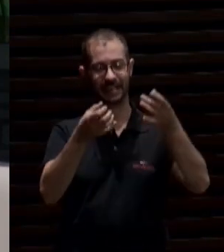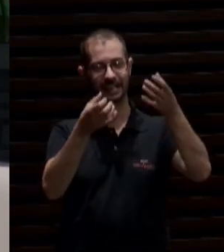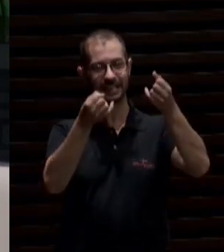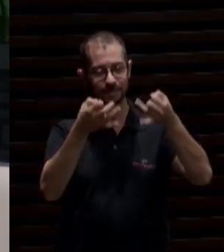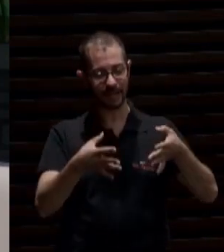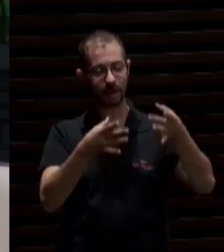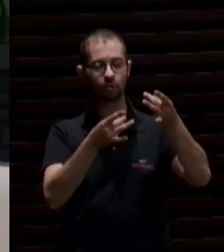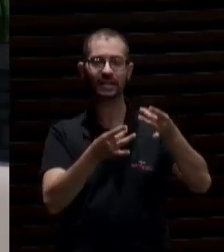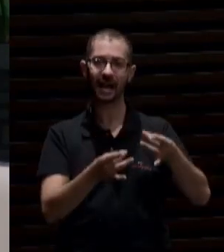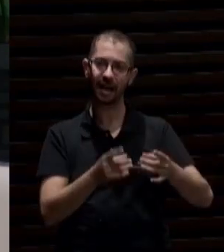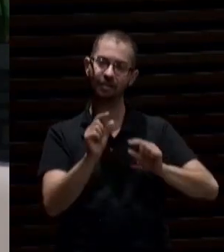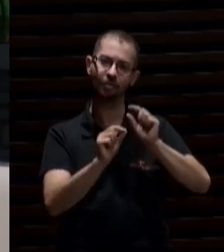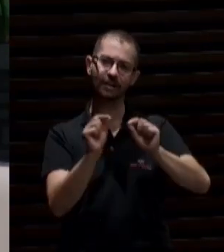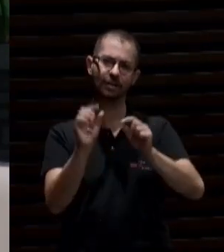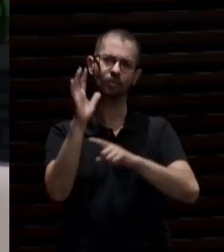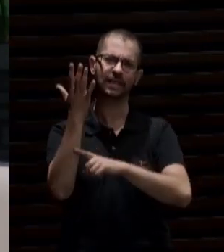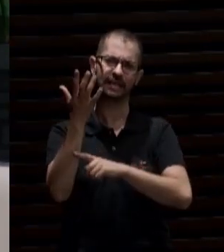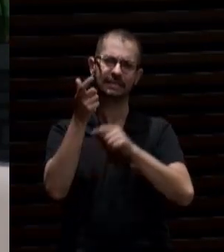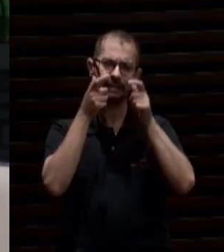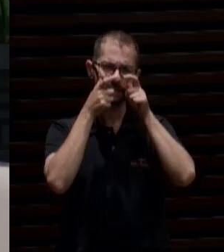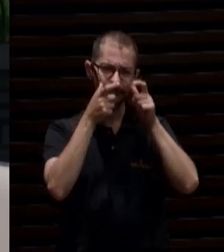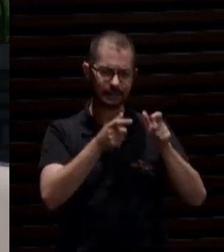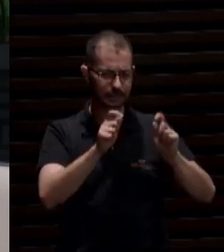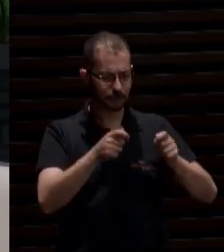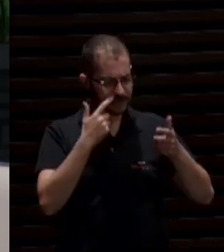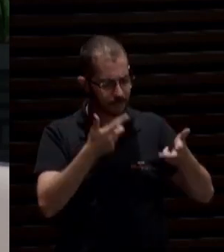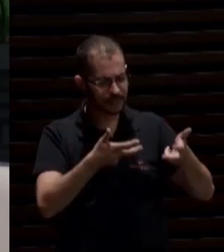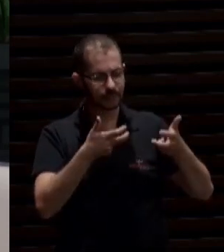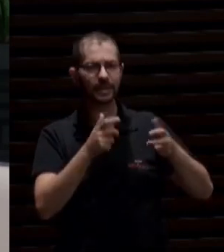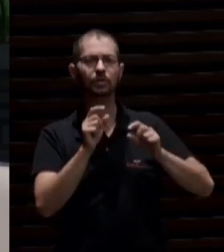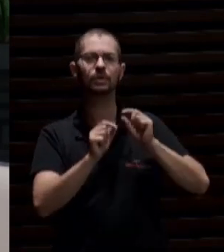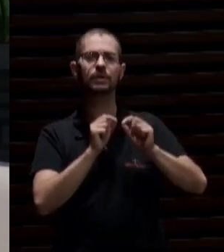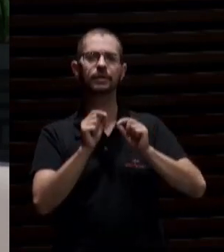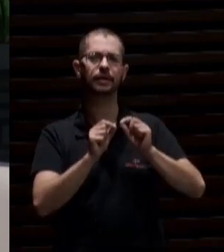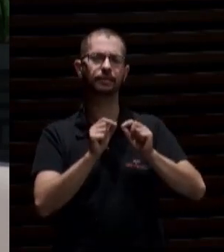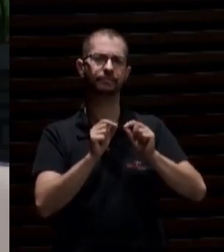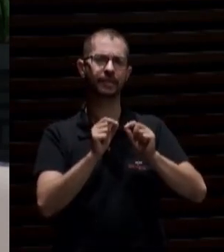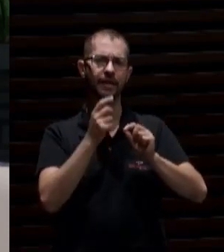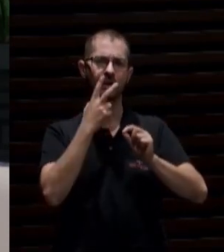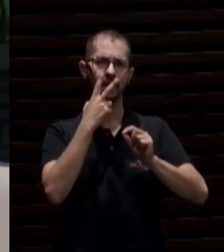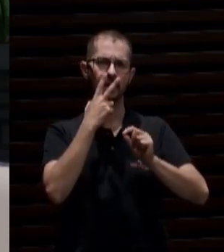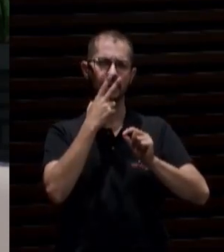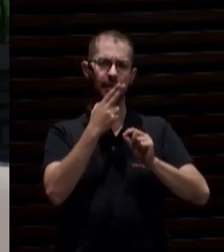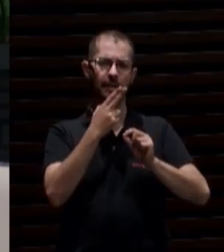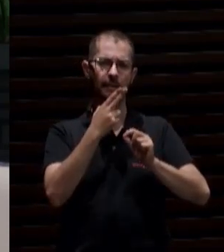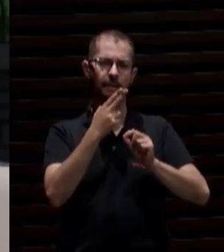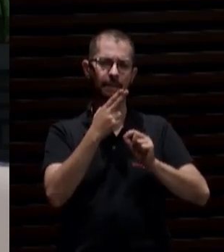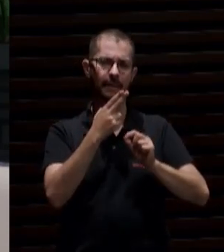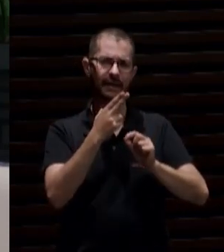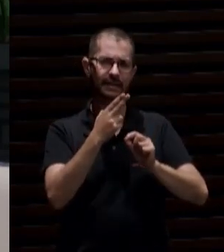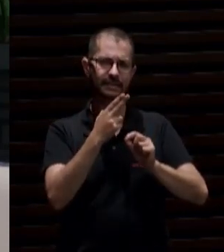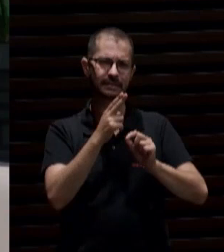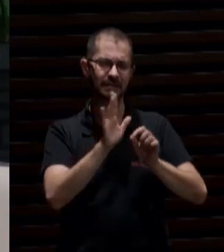ele. Algo interessante que pode ser observado é a afirmação de que os ferrolhos se fecharam atrás do profeta para sempre.